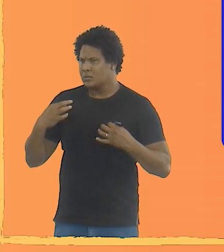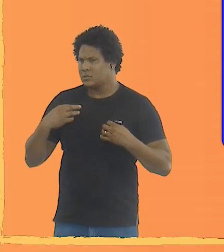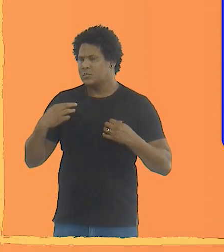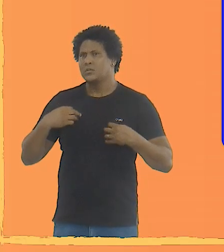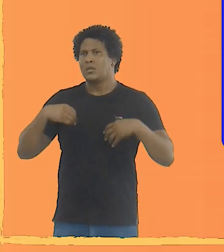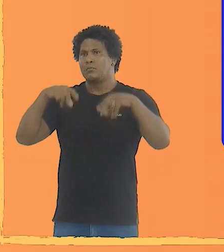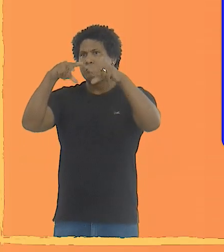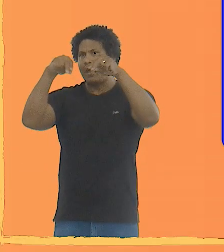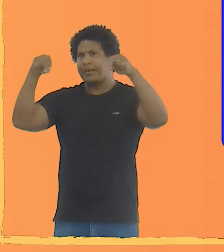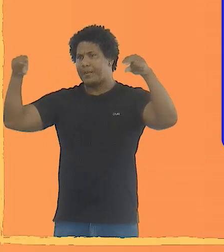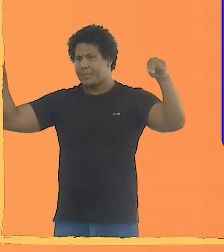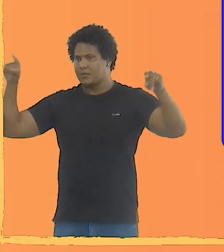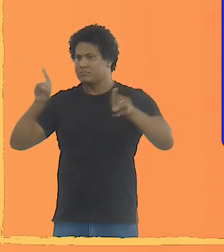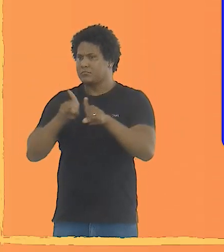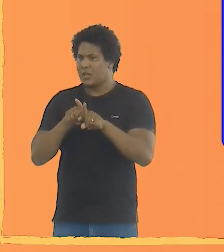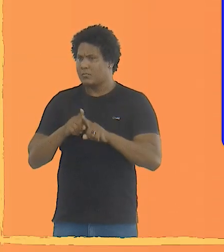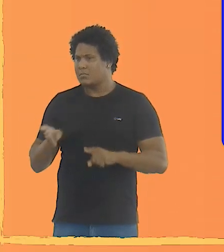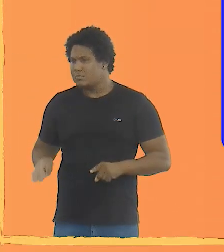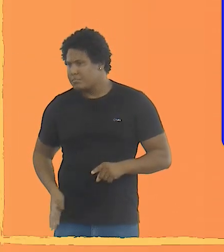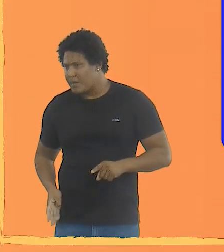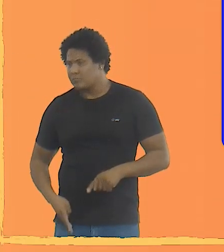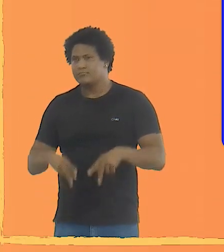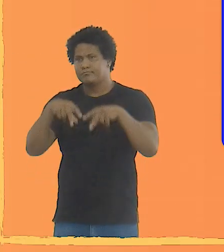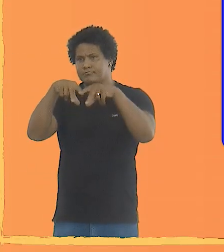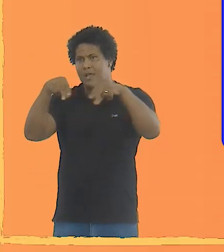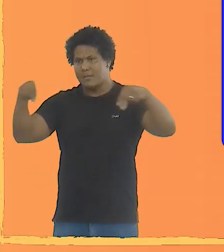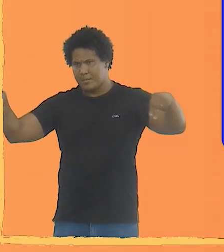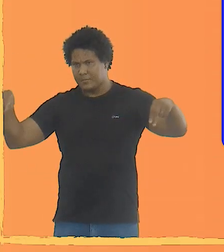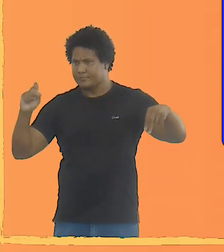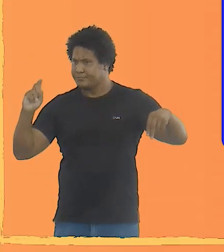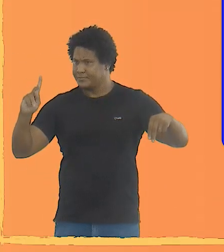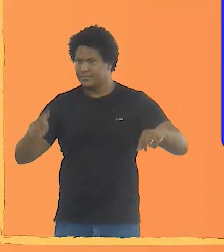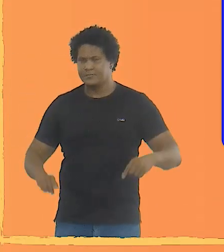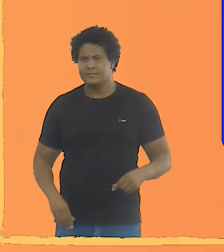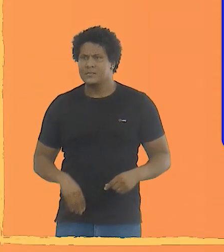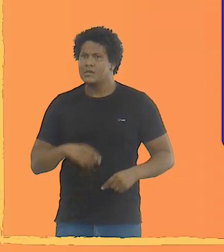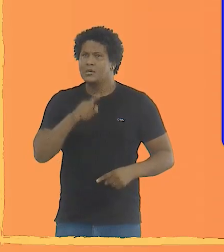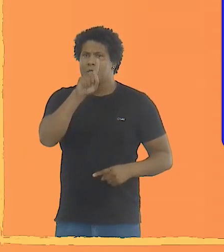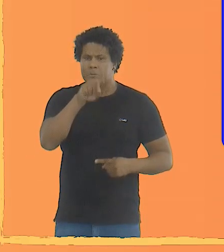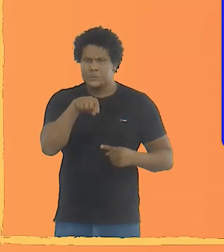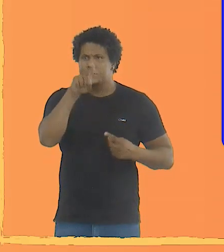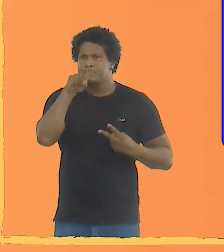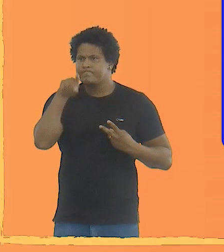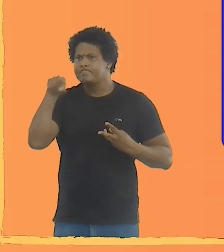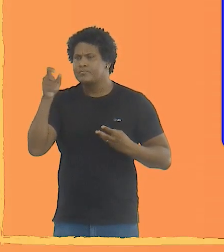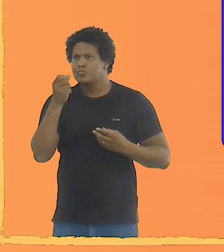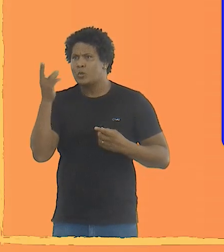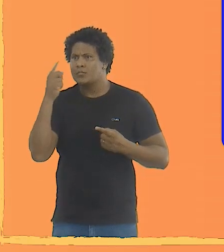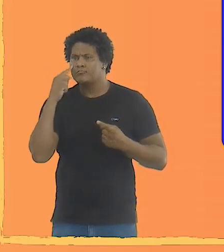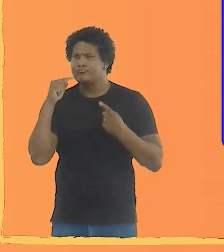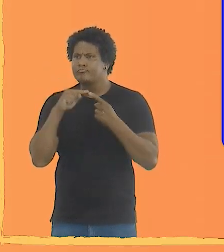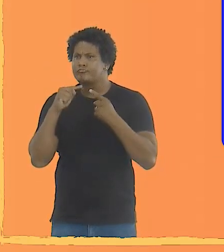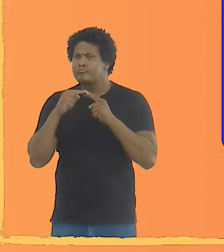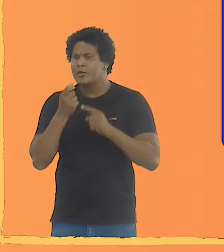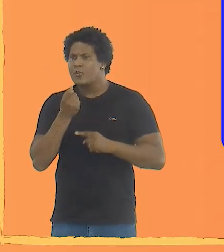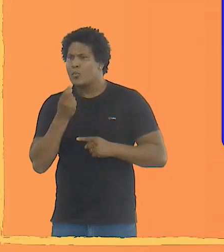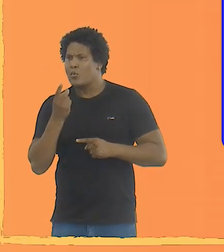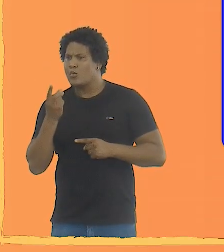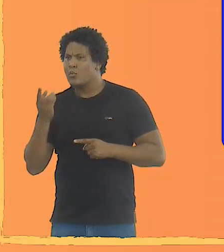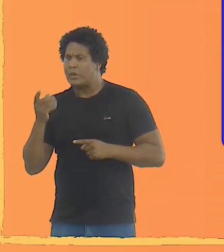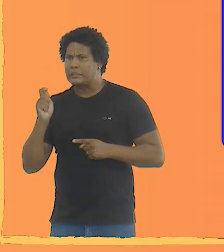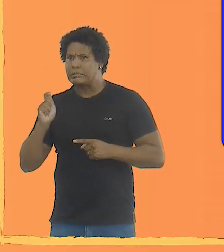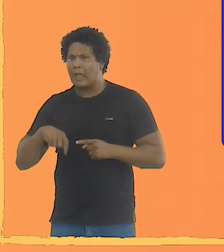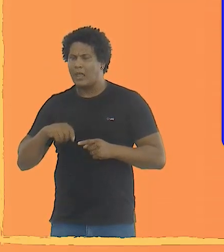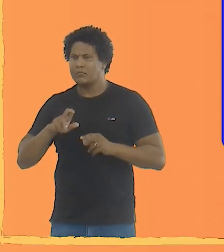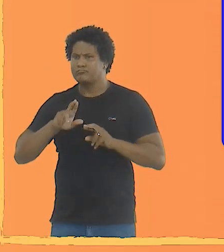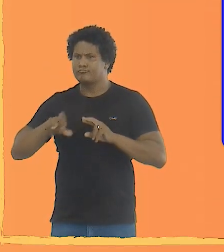quantidade de calças. De quantas formas diferentes ele pode vestir uma calça e uma camisa? Então, o que é que eu tenho que saber